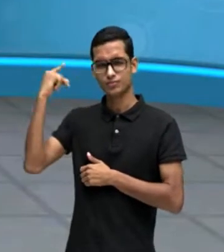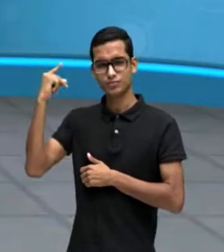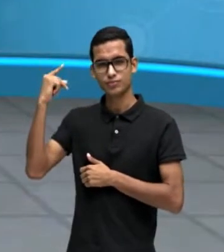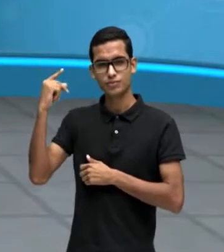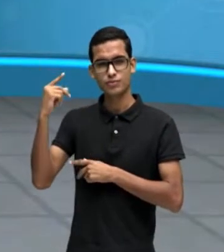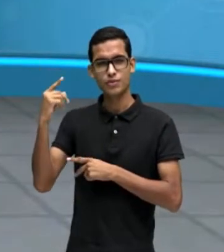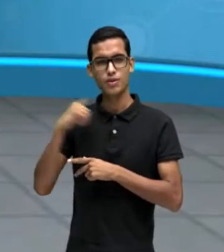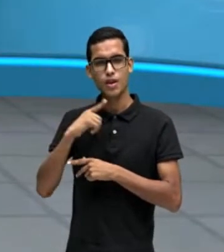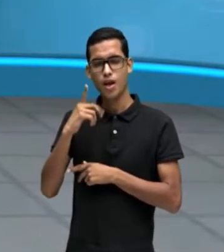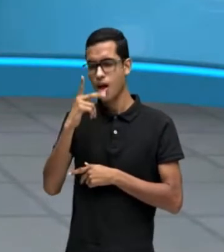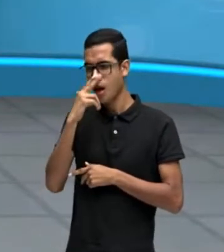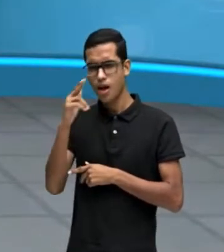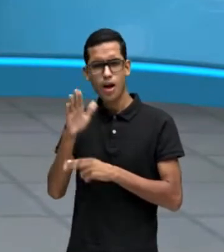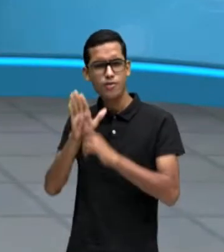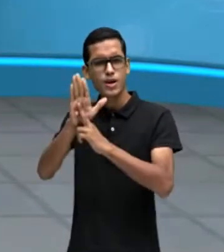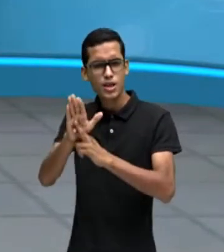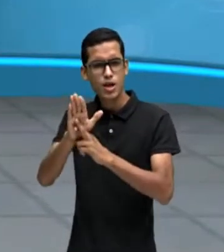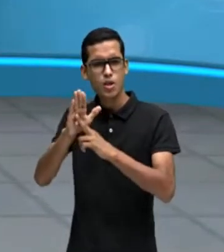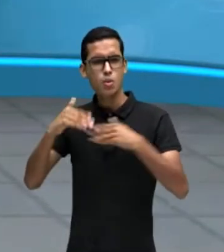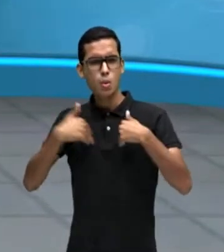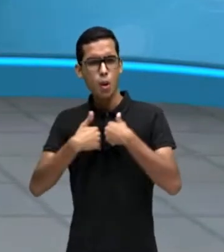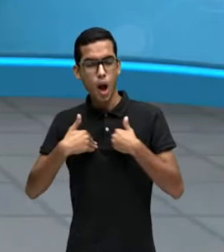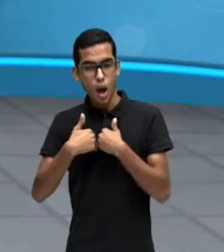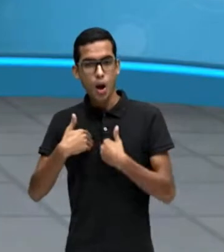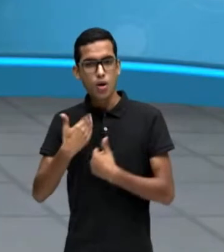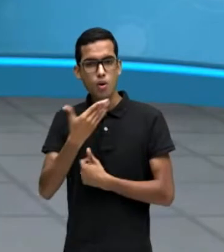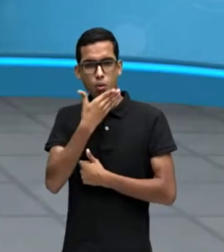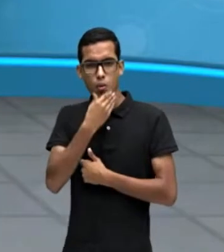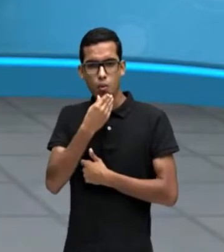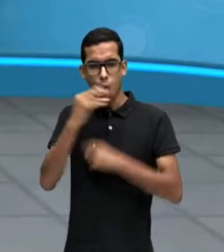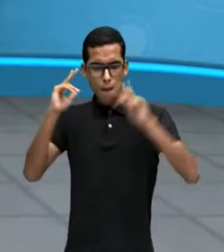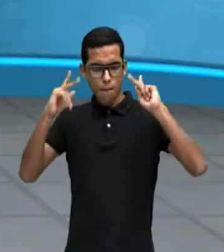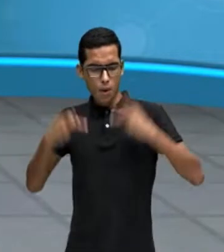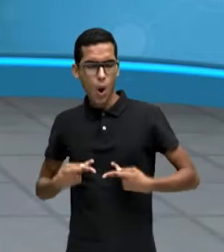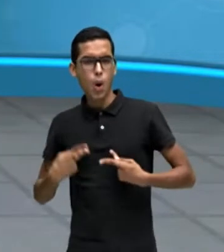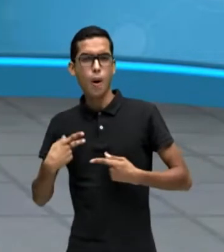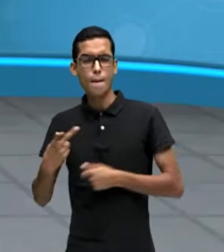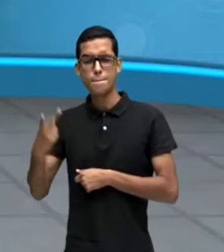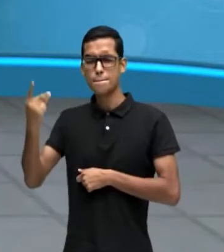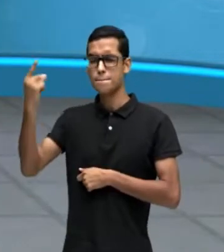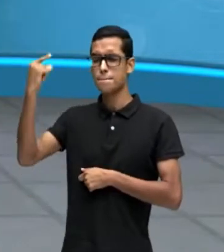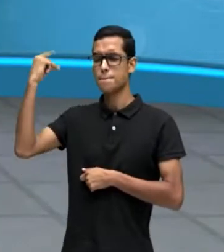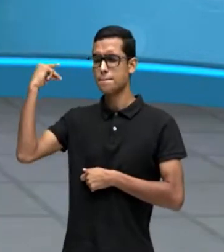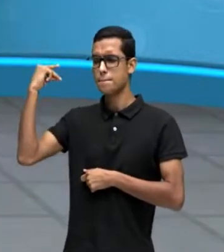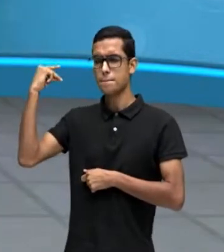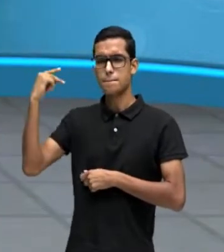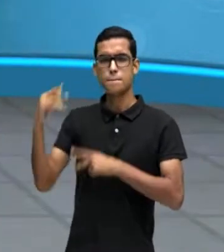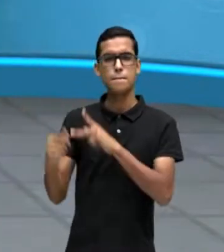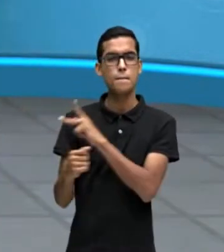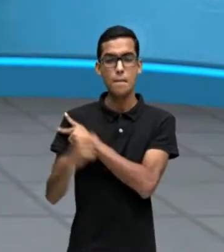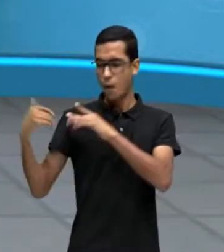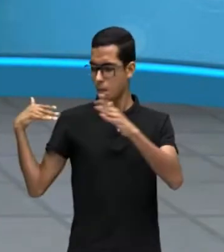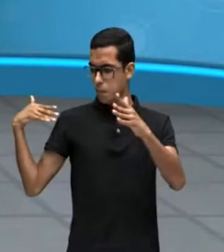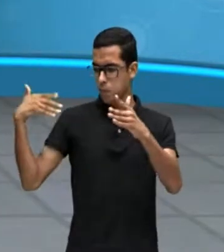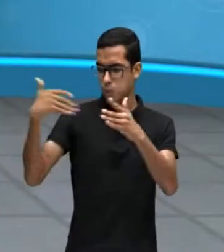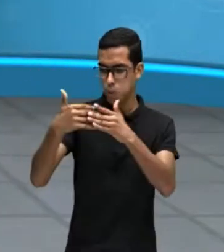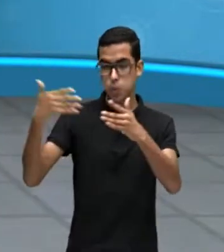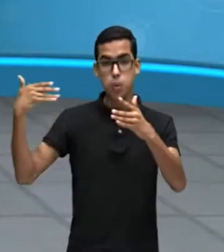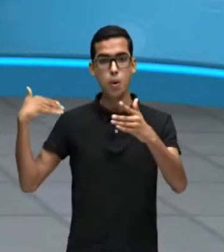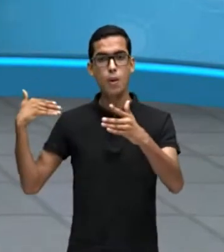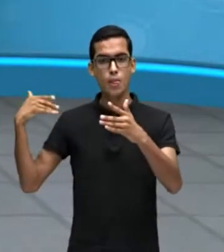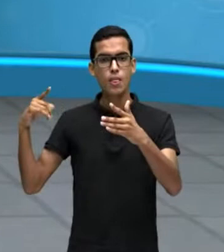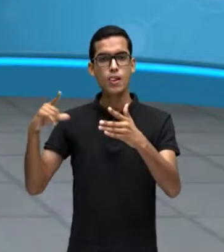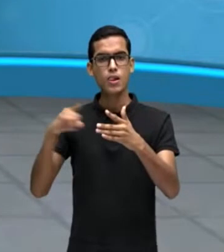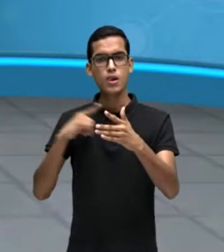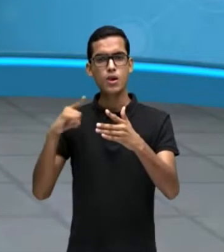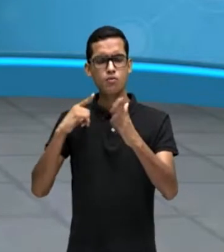animaizinhos aqui, né? Porque o homem pré-histórico, ele tinha exatamente essa intenção. Ele fazia o registro na parede das